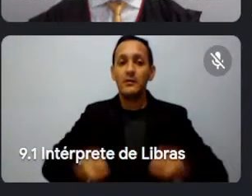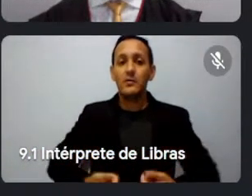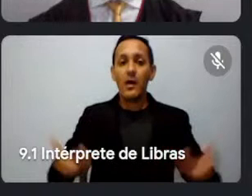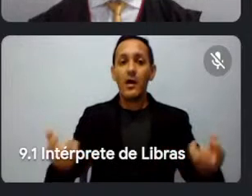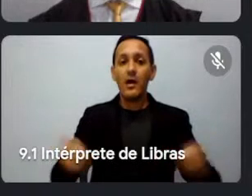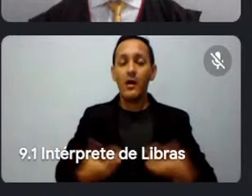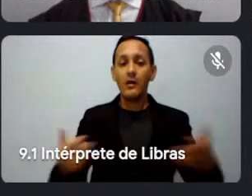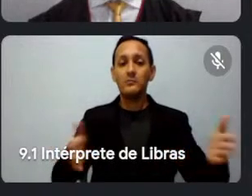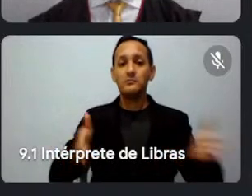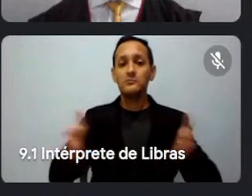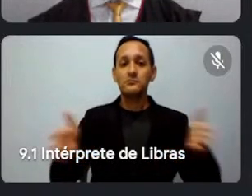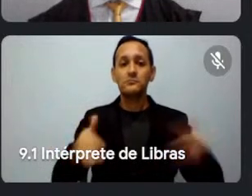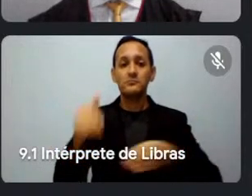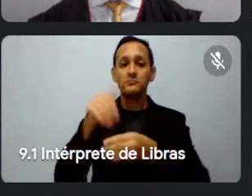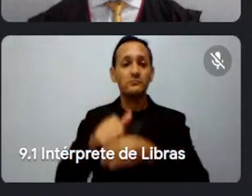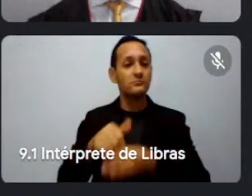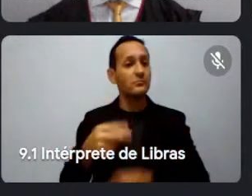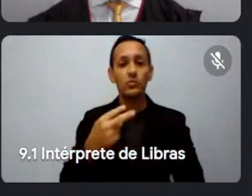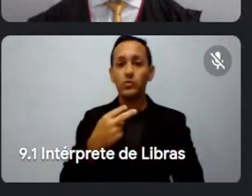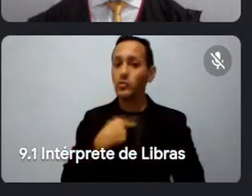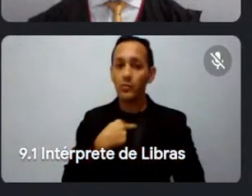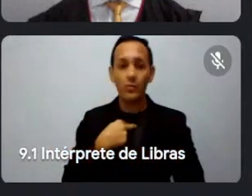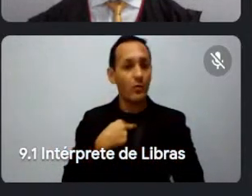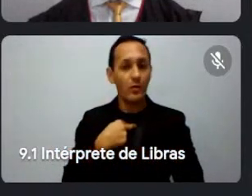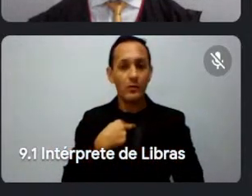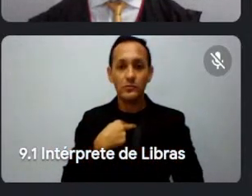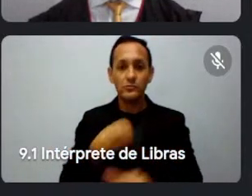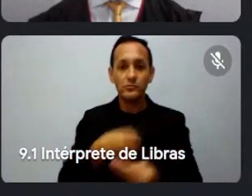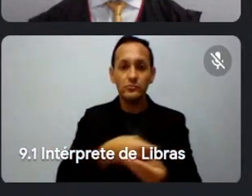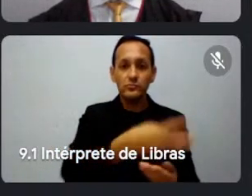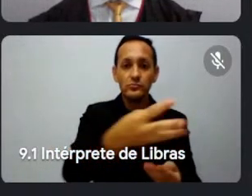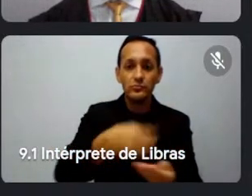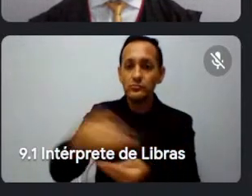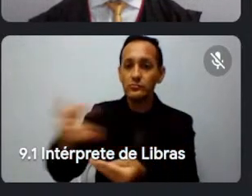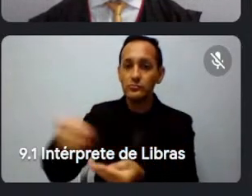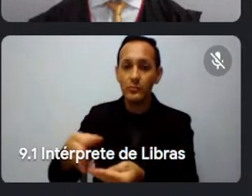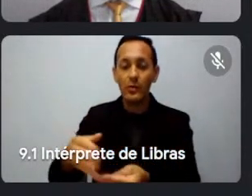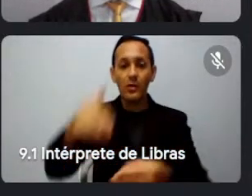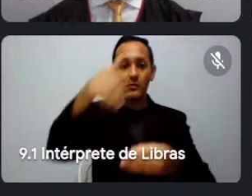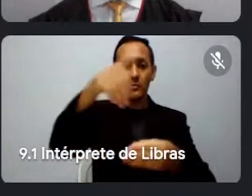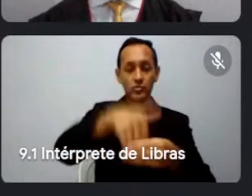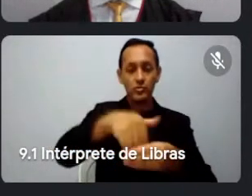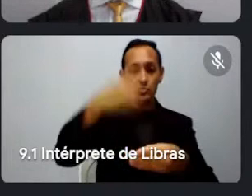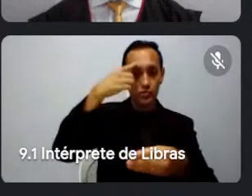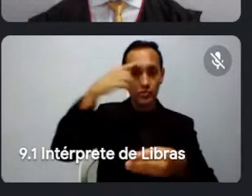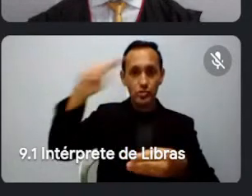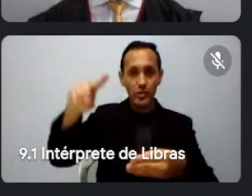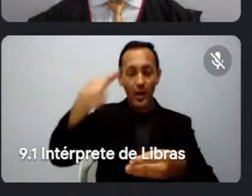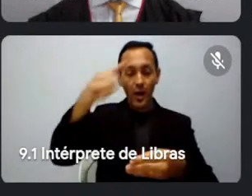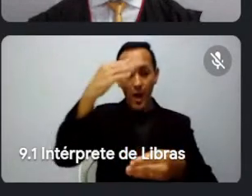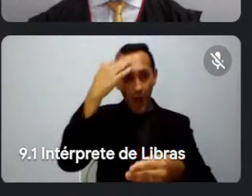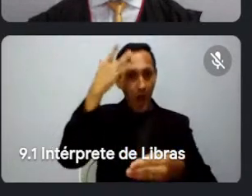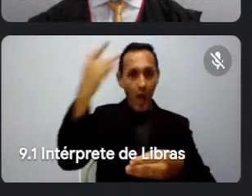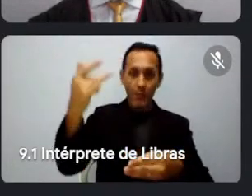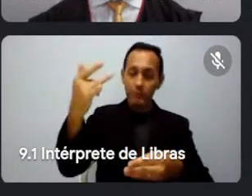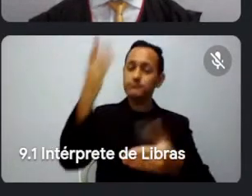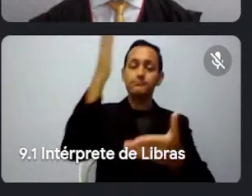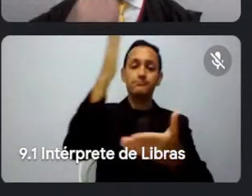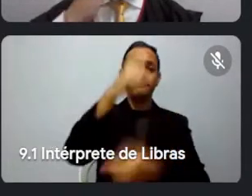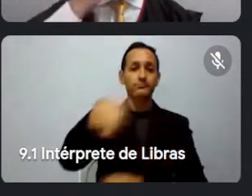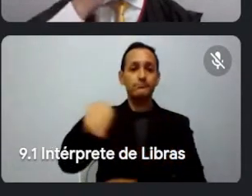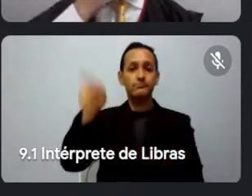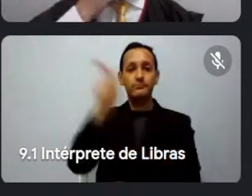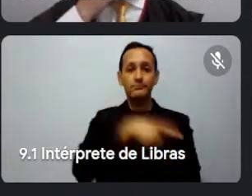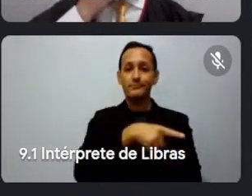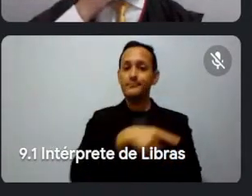tratar de graça eleitorais não podem ser feitas após o dia das eleições é isso tapar a mente